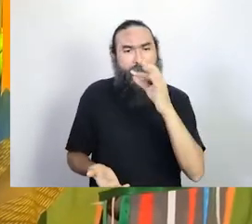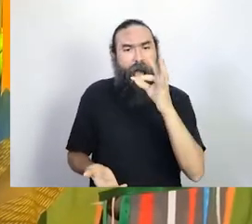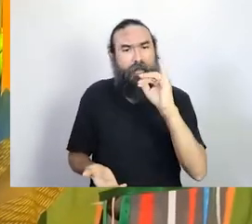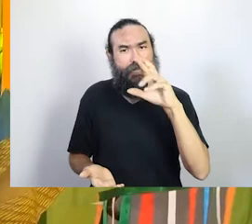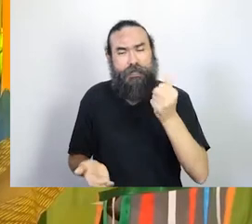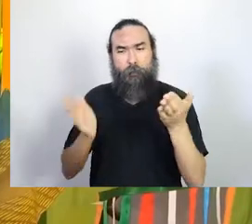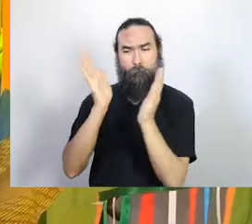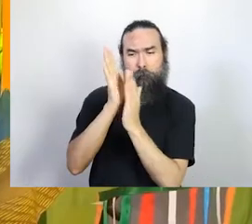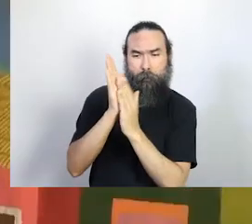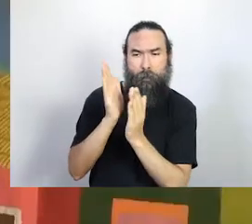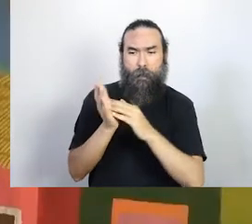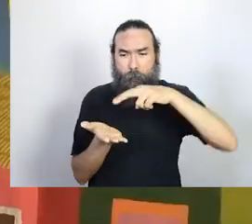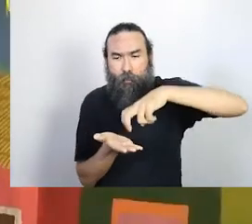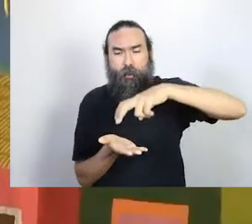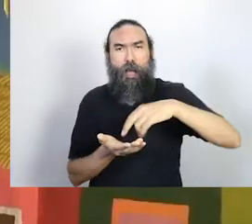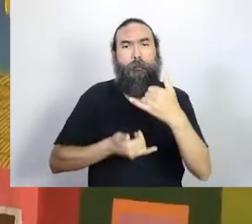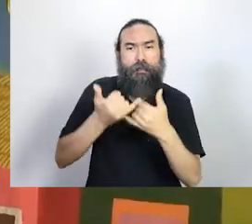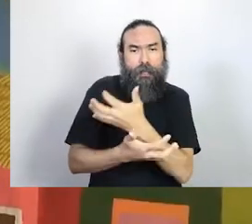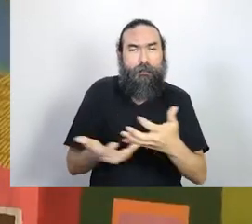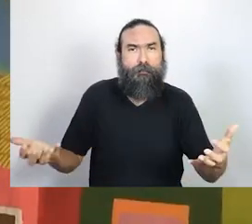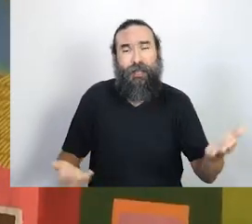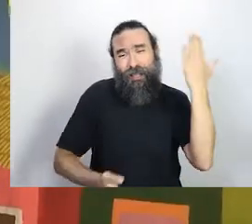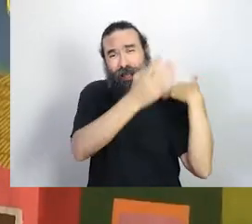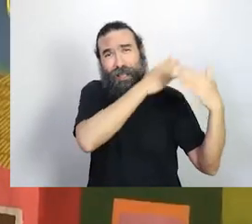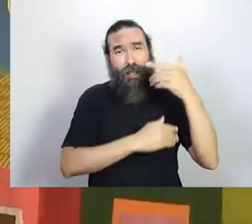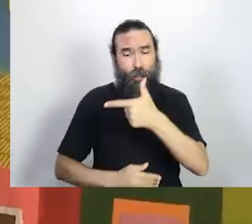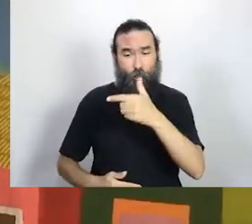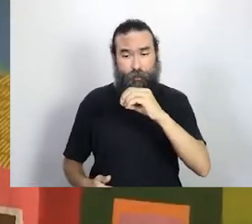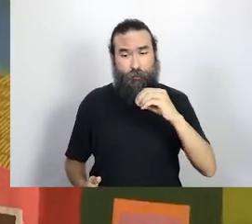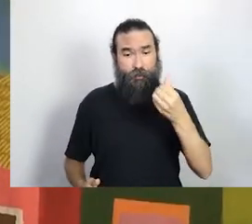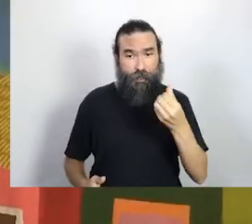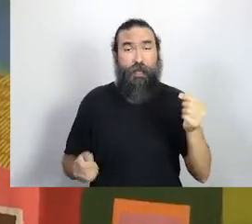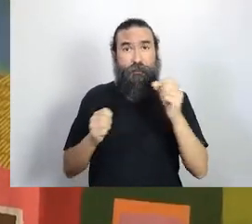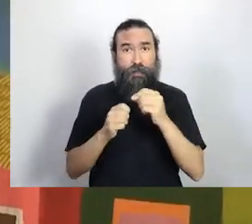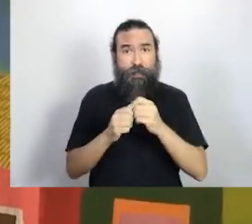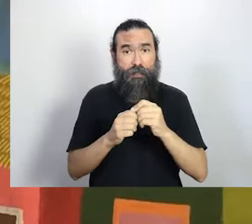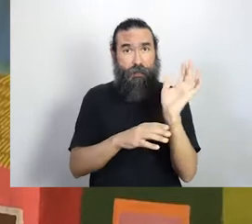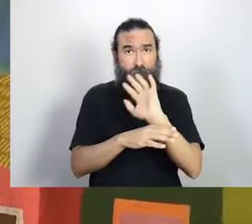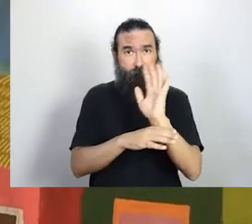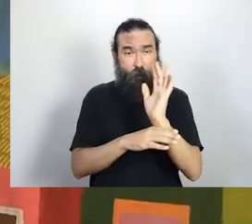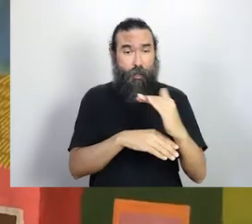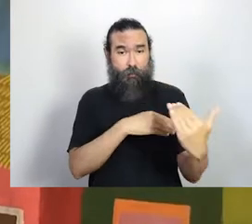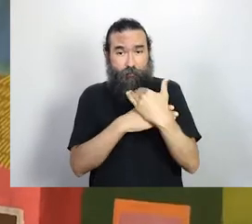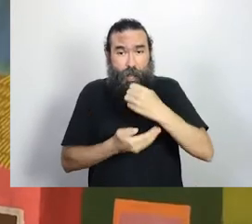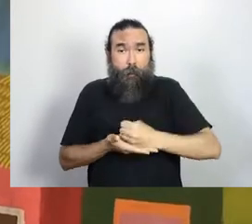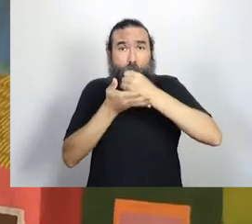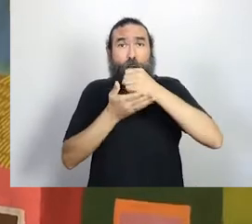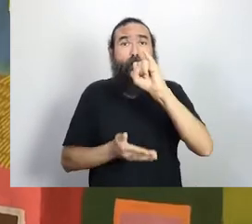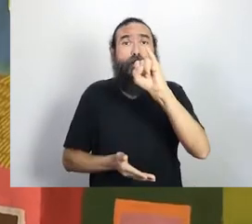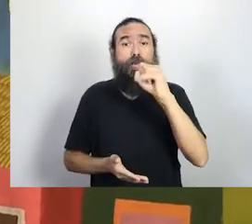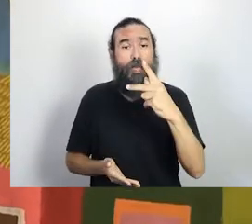em 2006, fez um acervo, junto com o primeiro edital, foi feito pelo IFAM. Então, foi